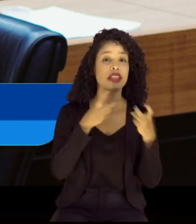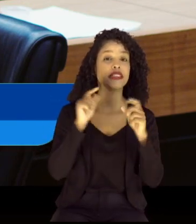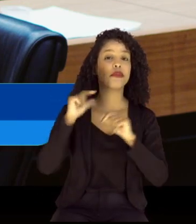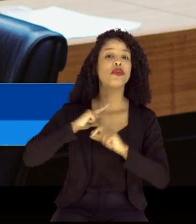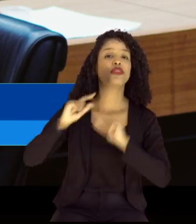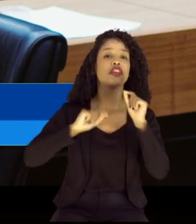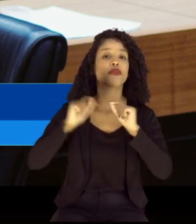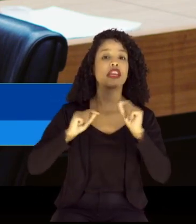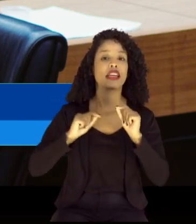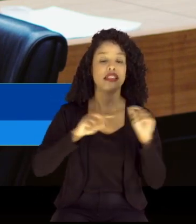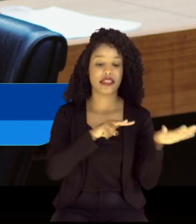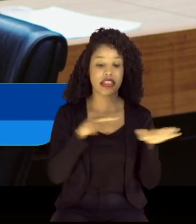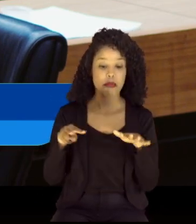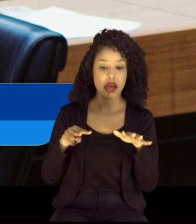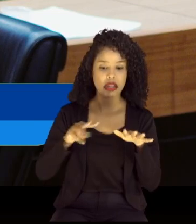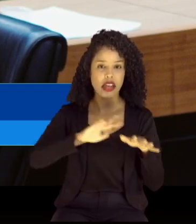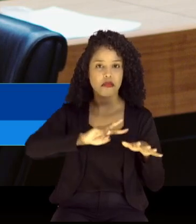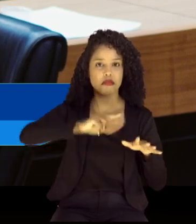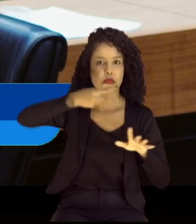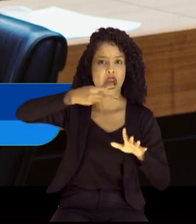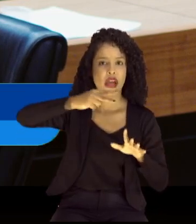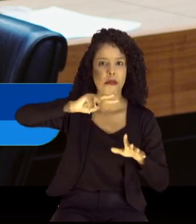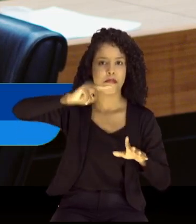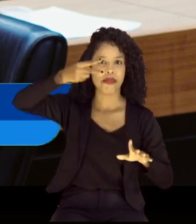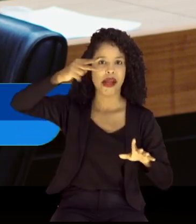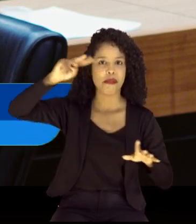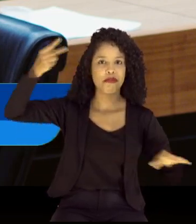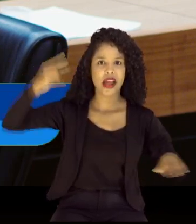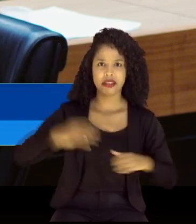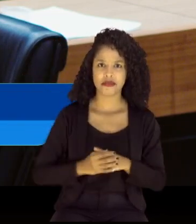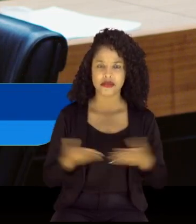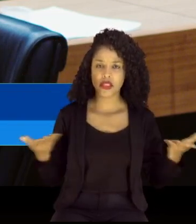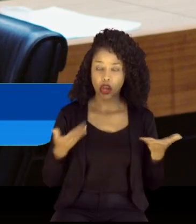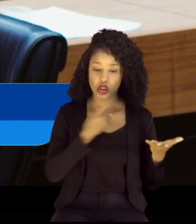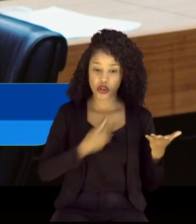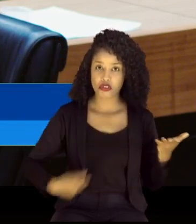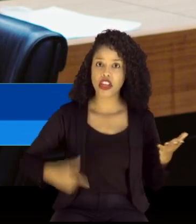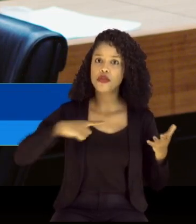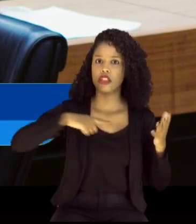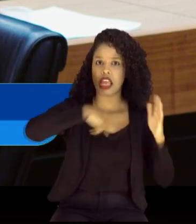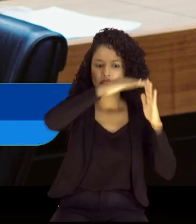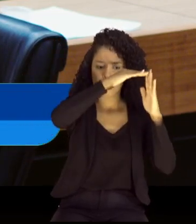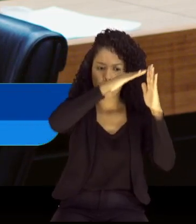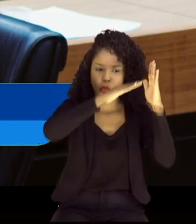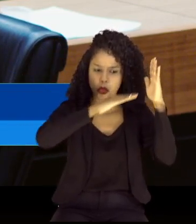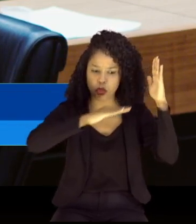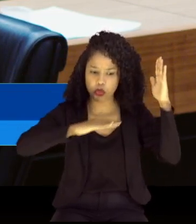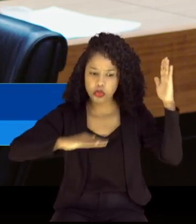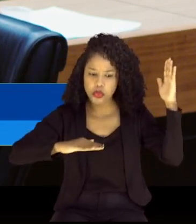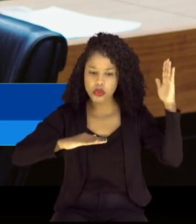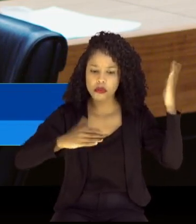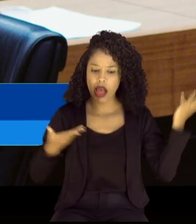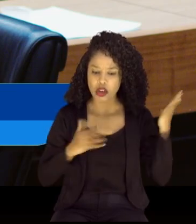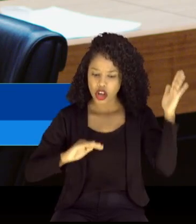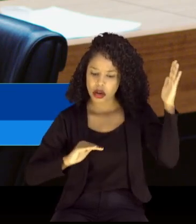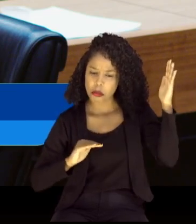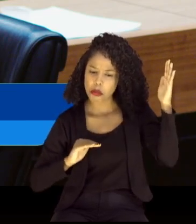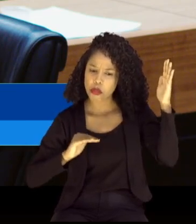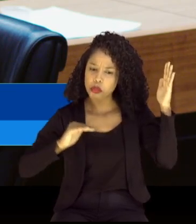aumento, semanalmente. Nesse governo, baixou um bocado, teve um aumento agora, mas, se comparar,